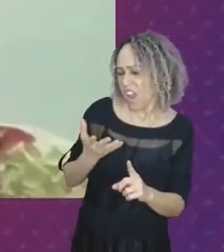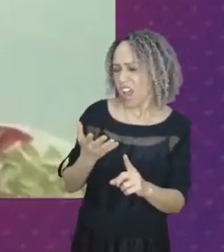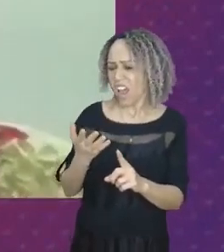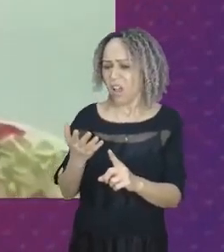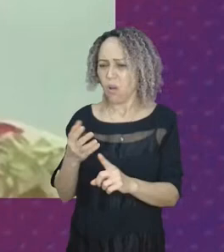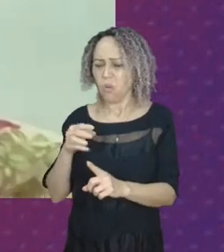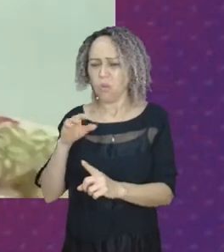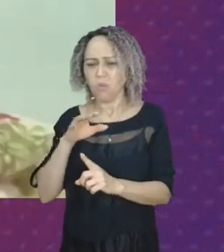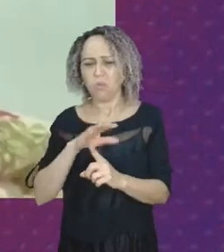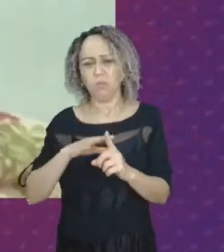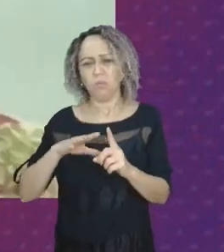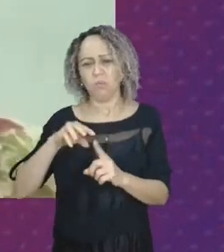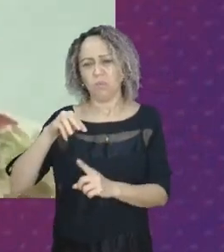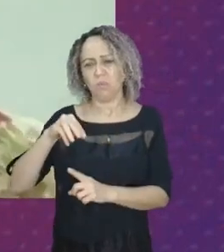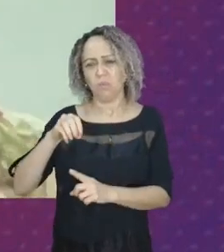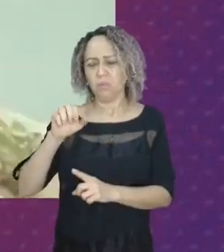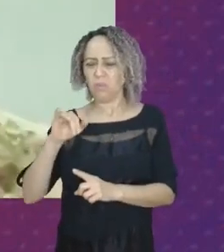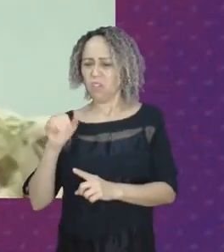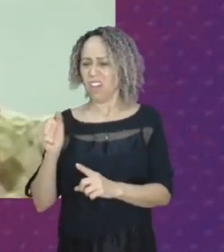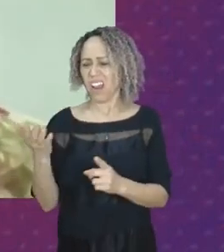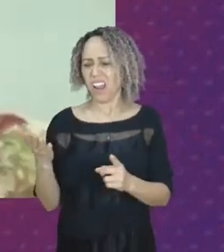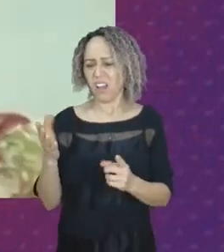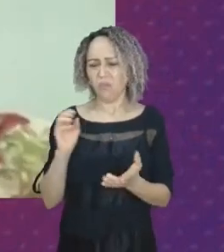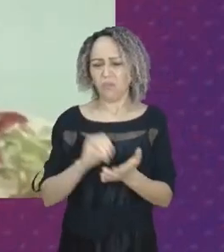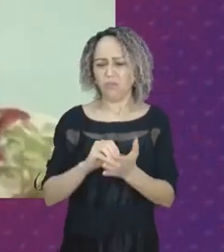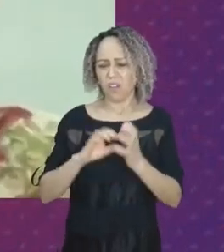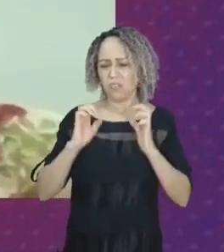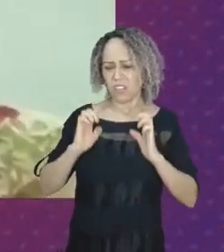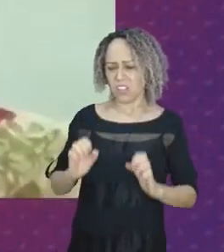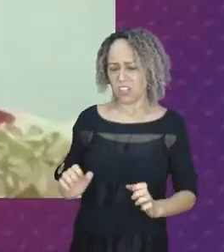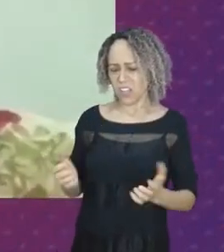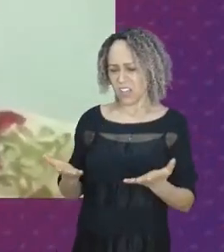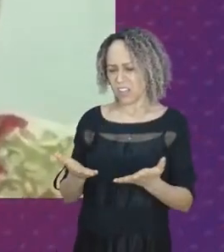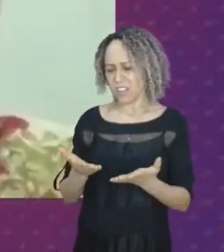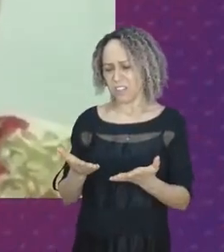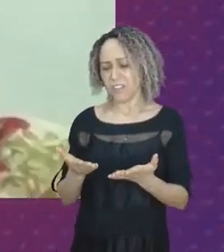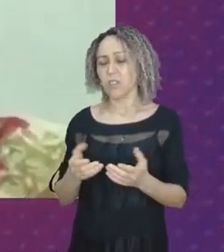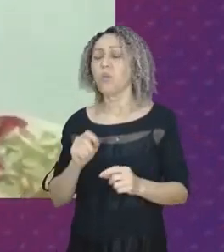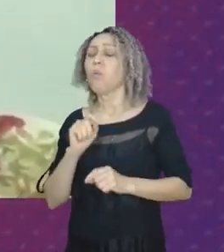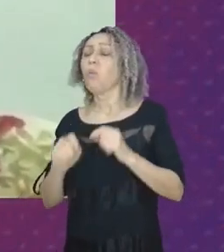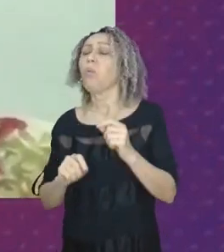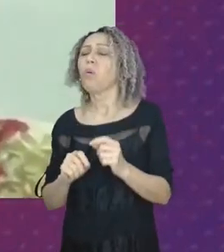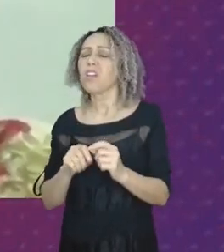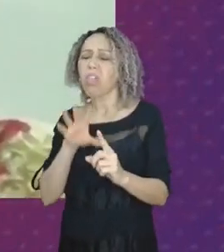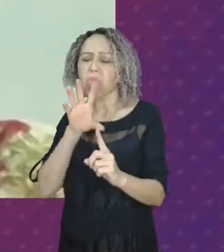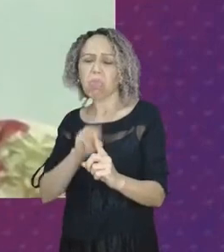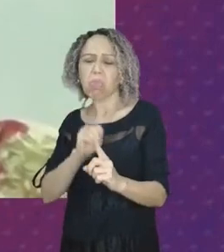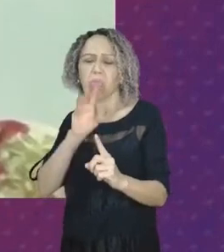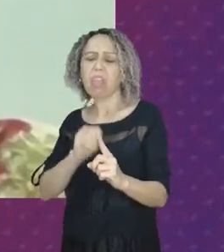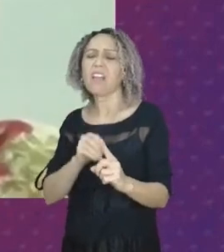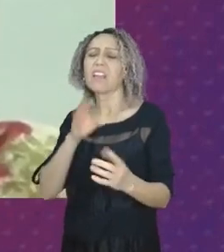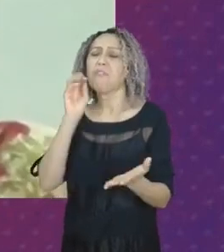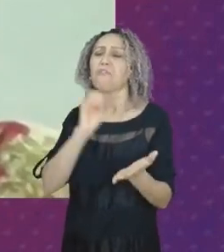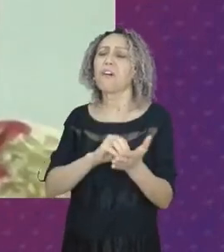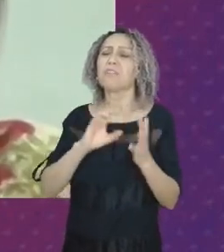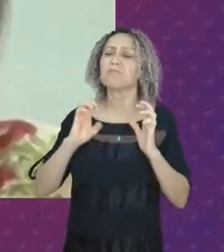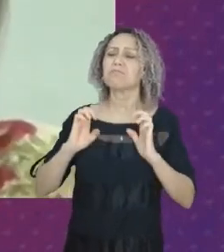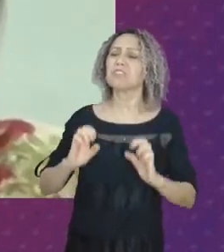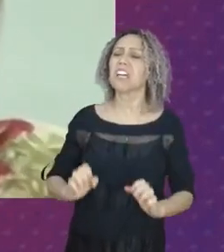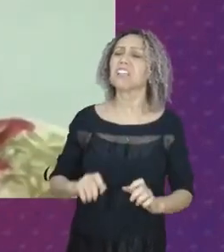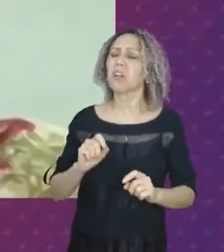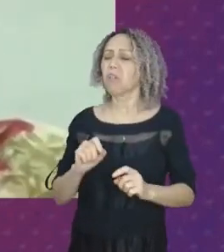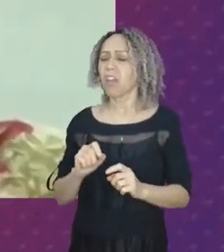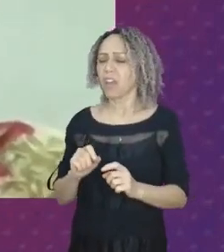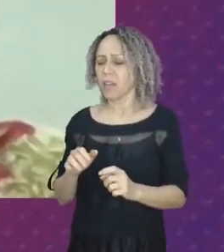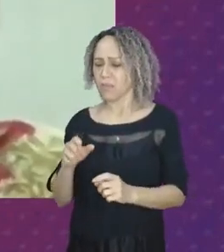de gênero, as principais vítimas. E o que é o assédio moral? Bom, é a prática de uma conduta